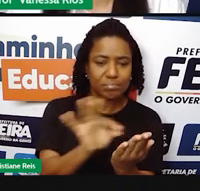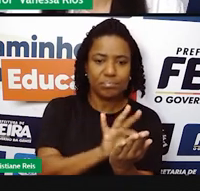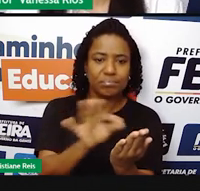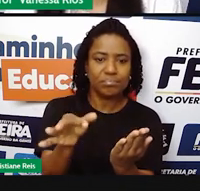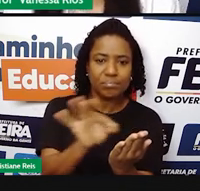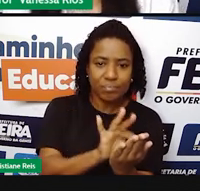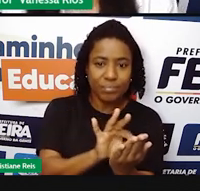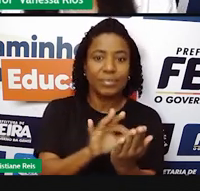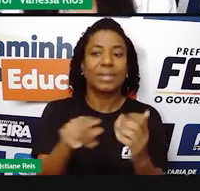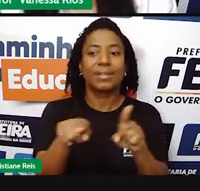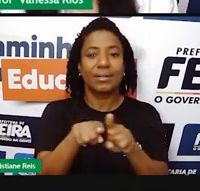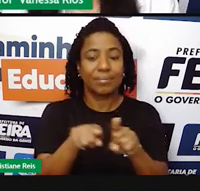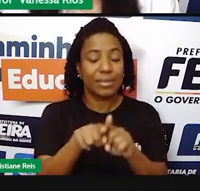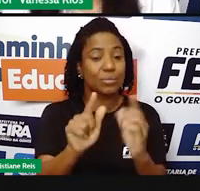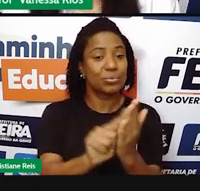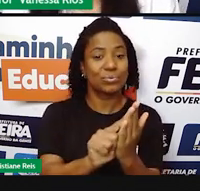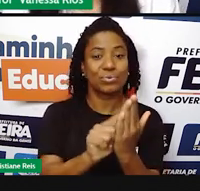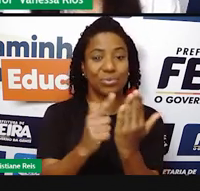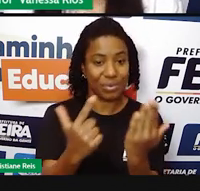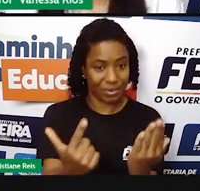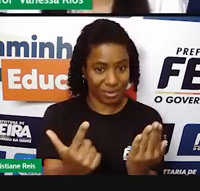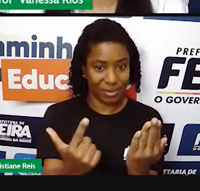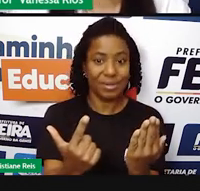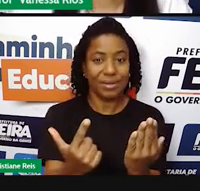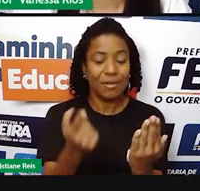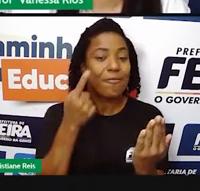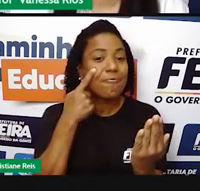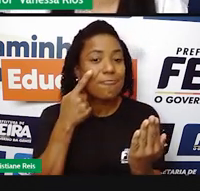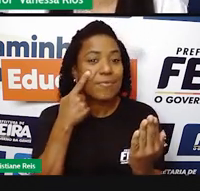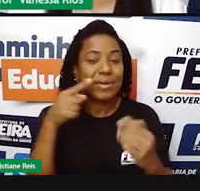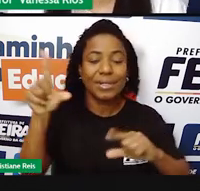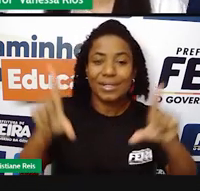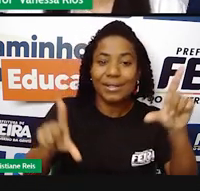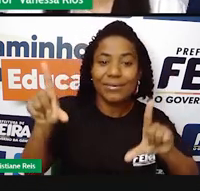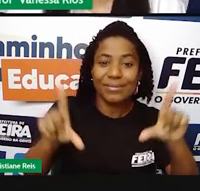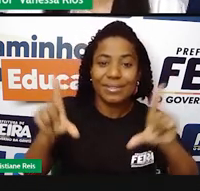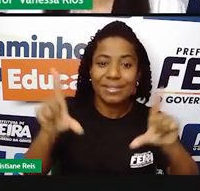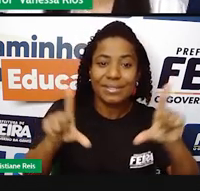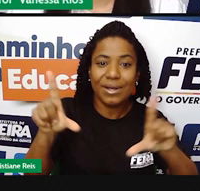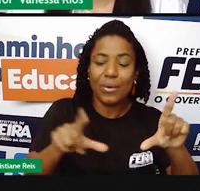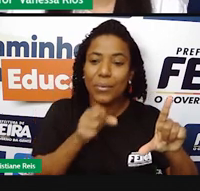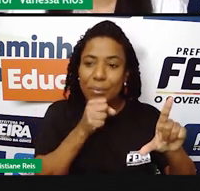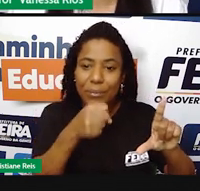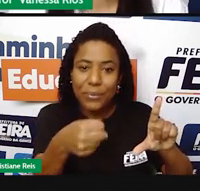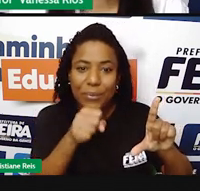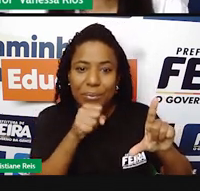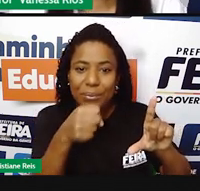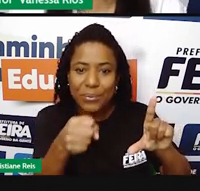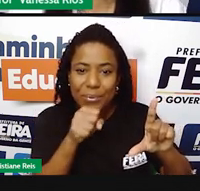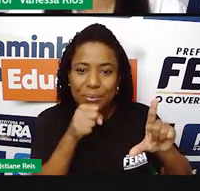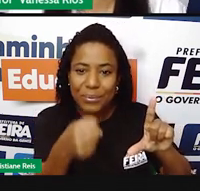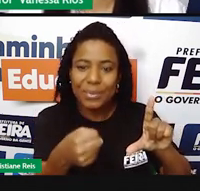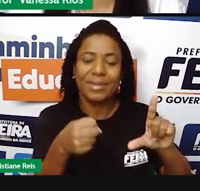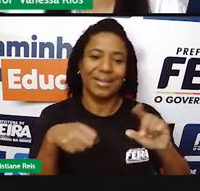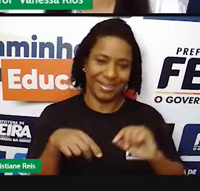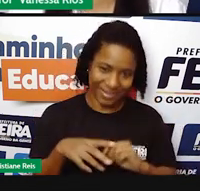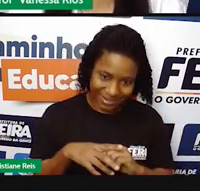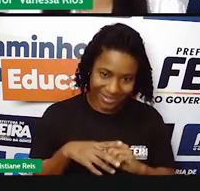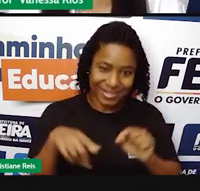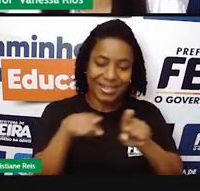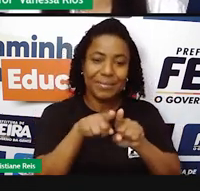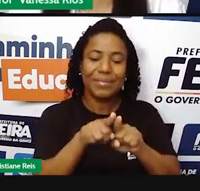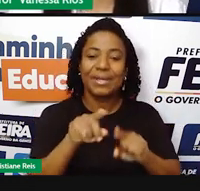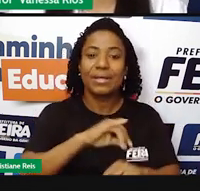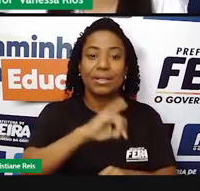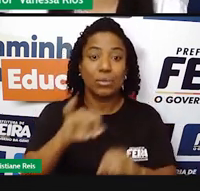impresso, e também os jornais aí que passam na televisão, as reportagens que aparecem nos sites também de